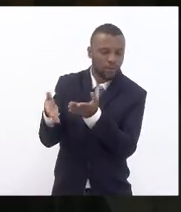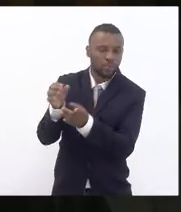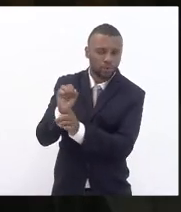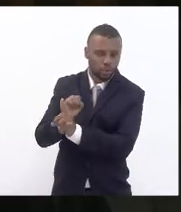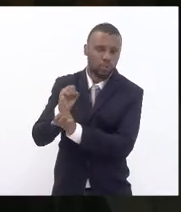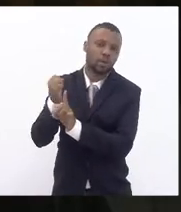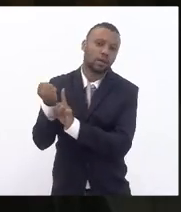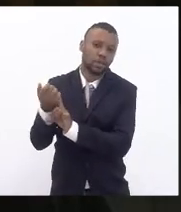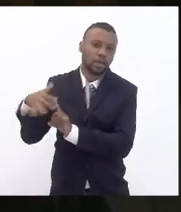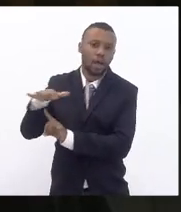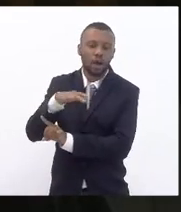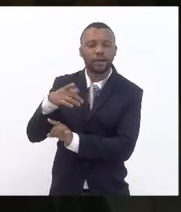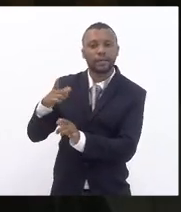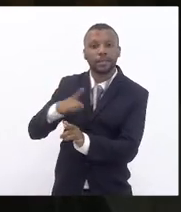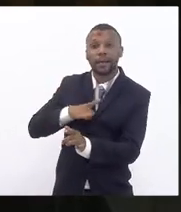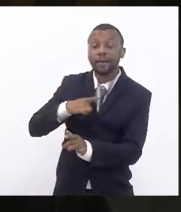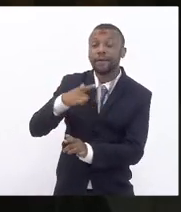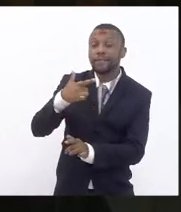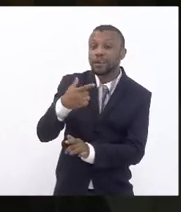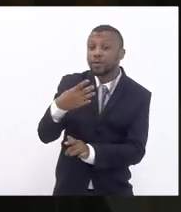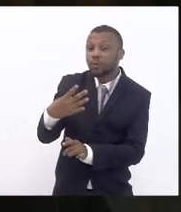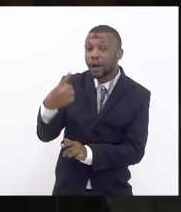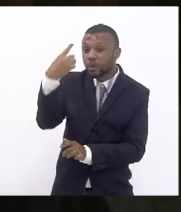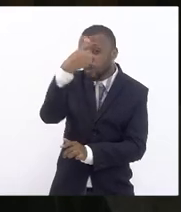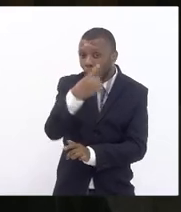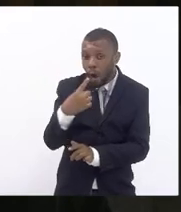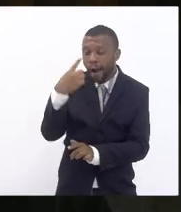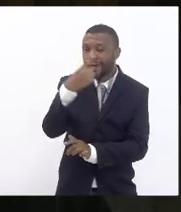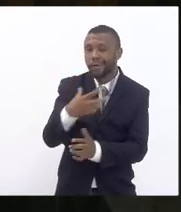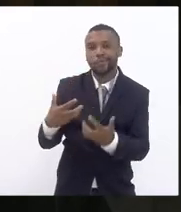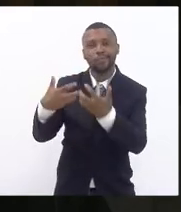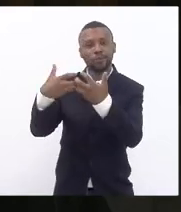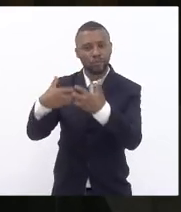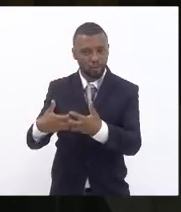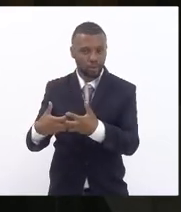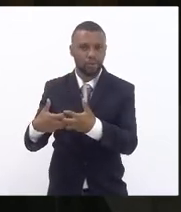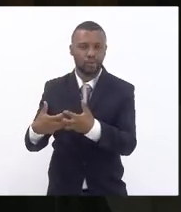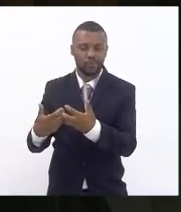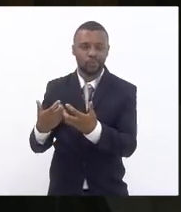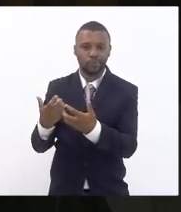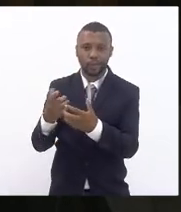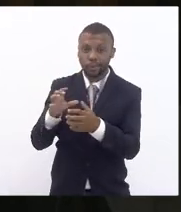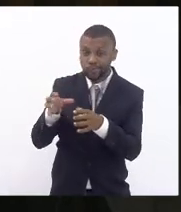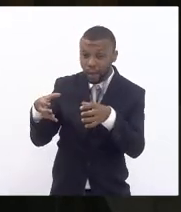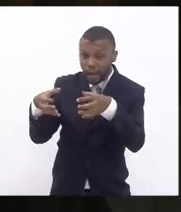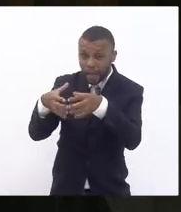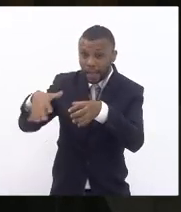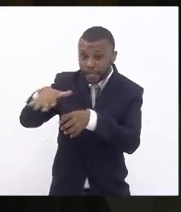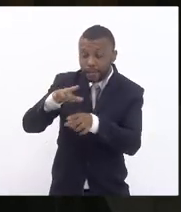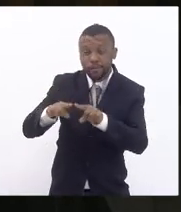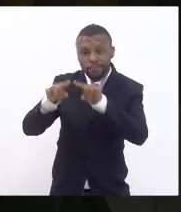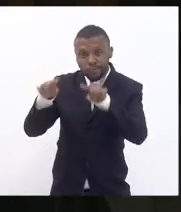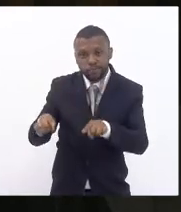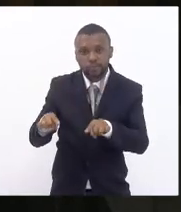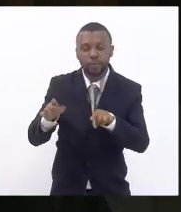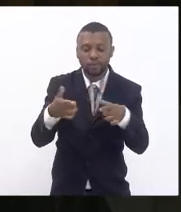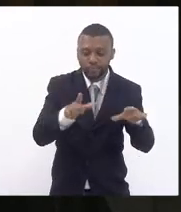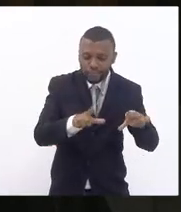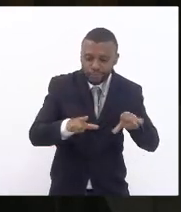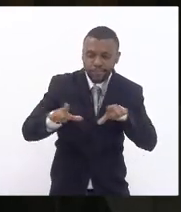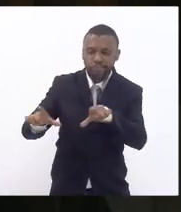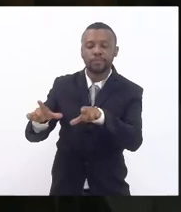eu estive lá entregando para a direção e para toda a equipe do CAPS 3 uma moção